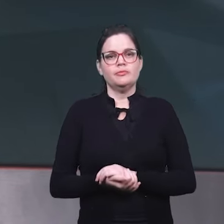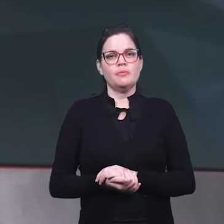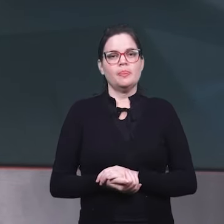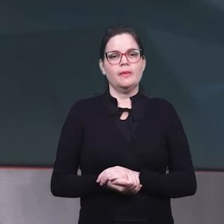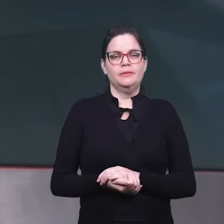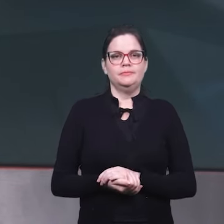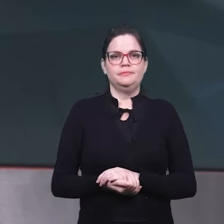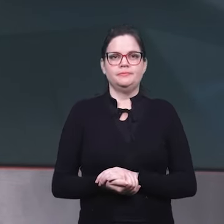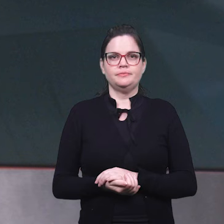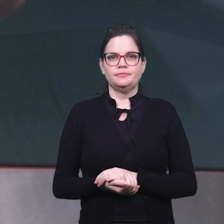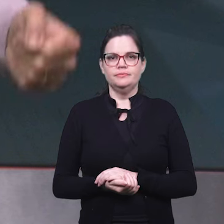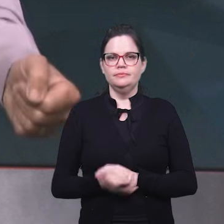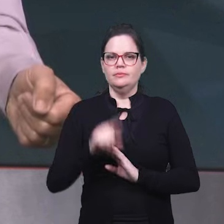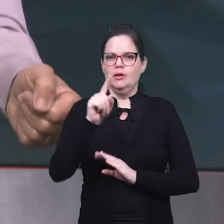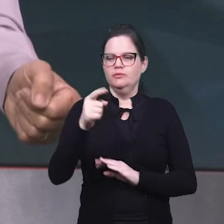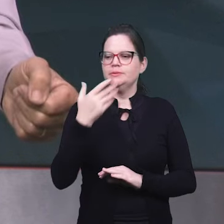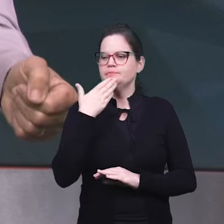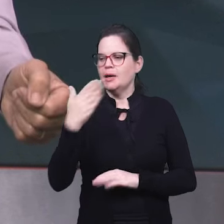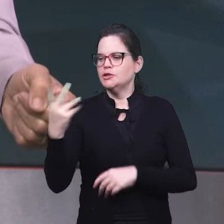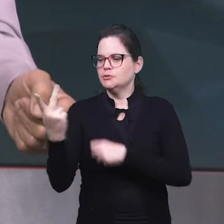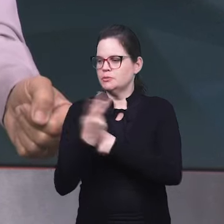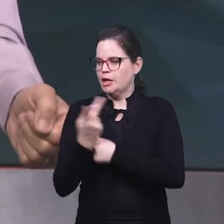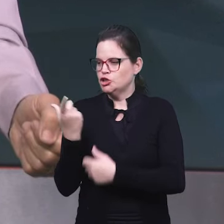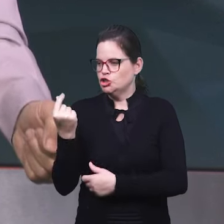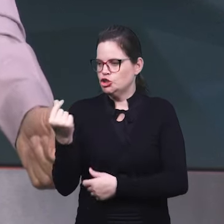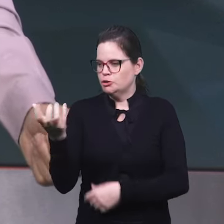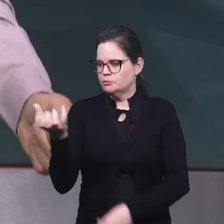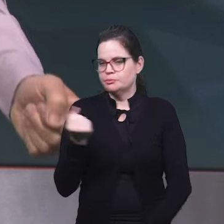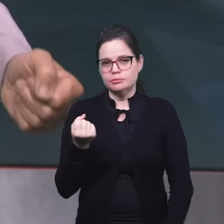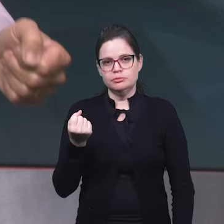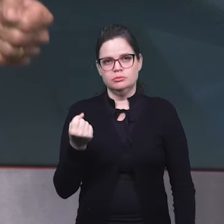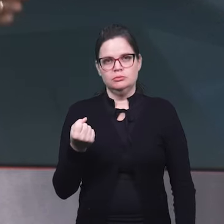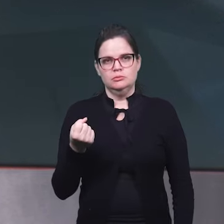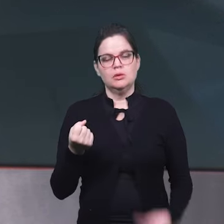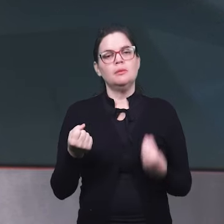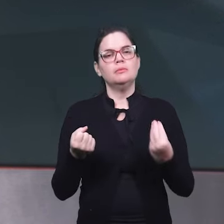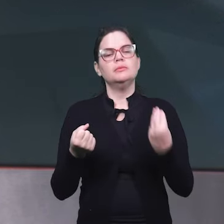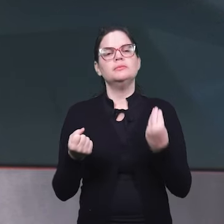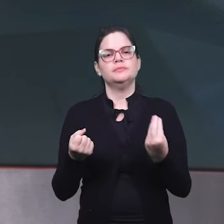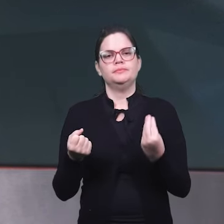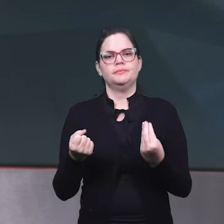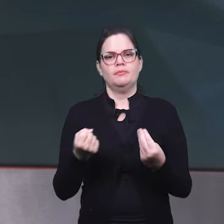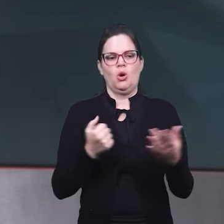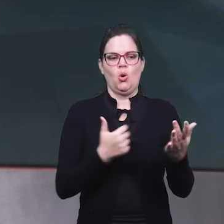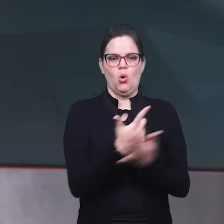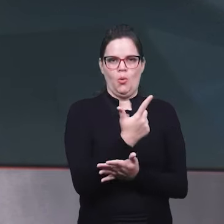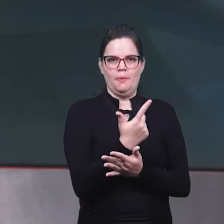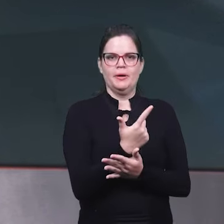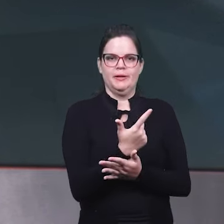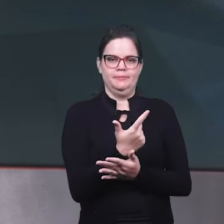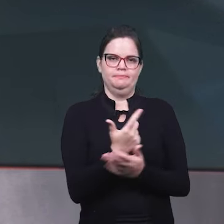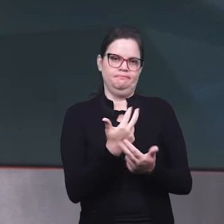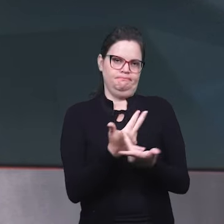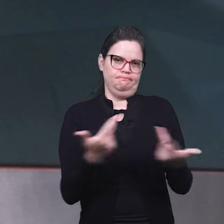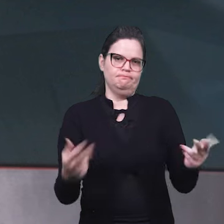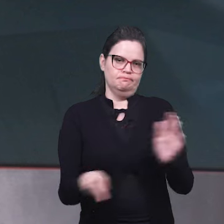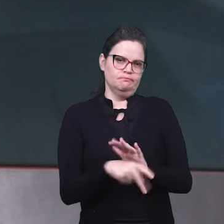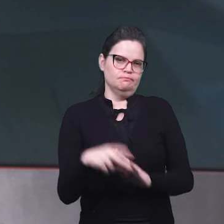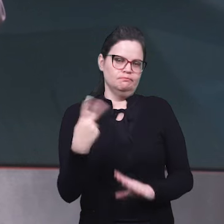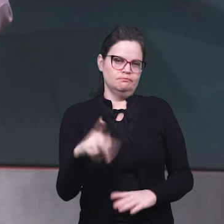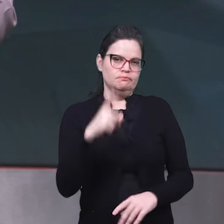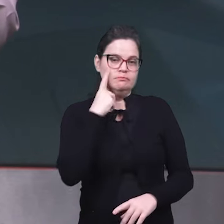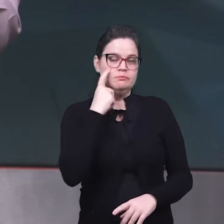você faz esse empréstimo para adquirir o bem